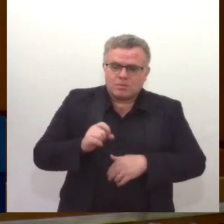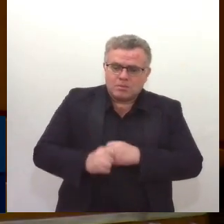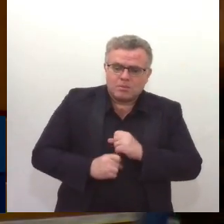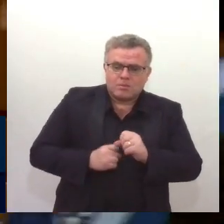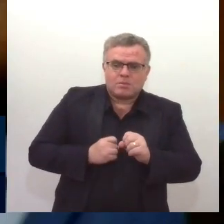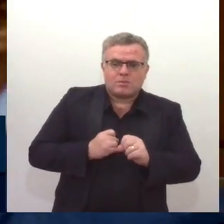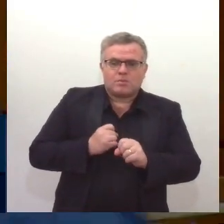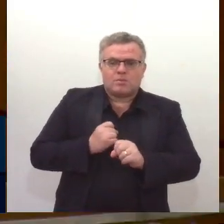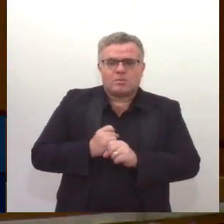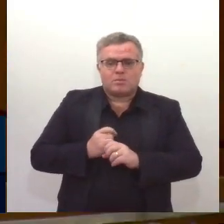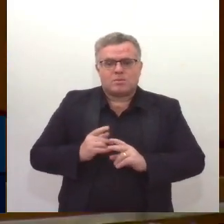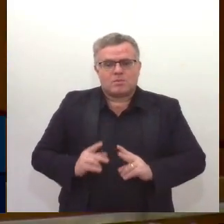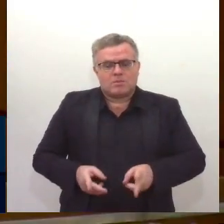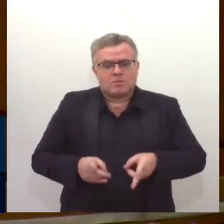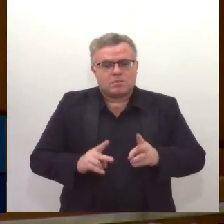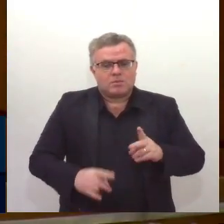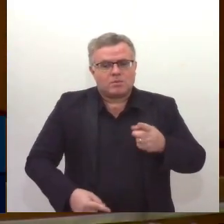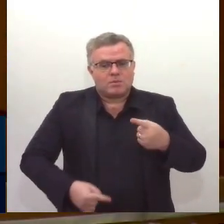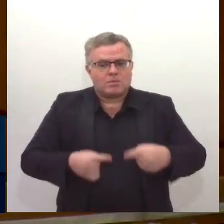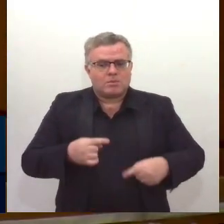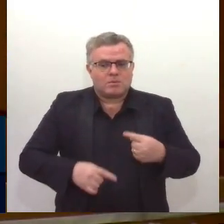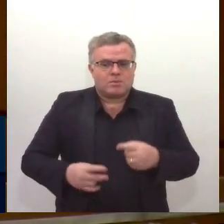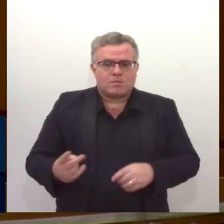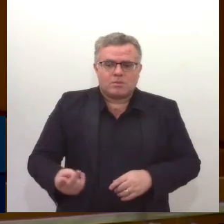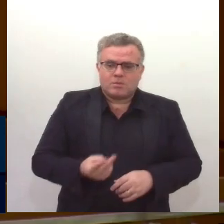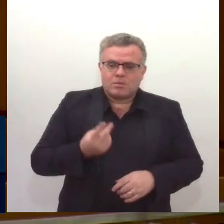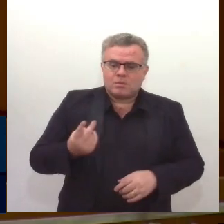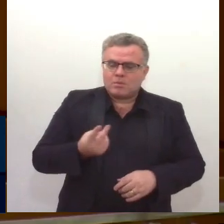de valorização do nosso